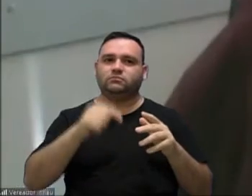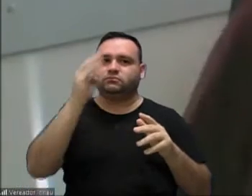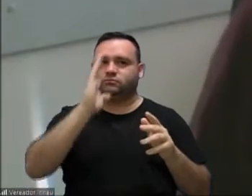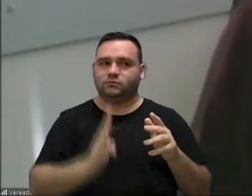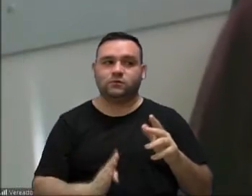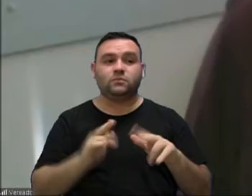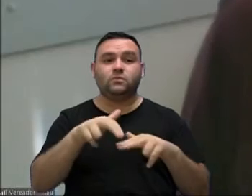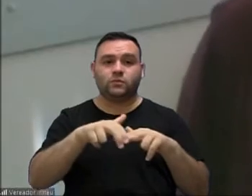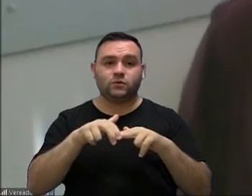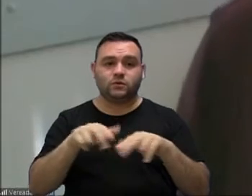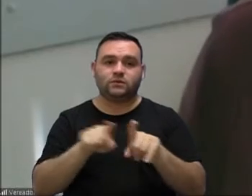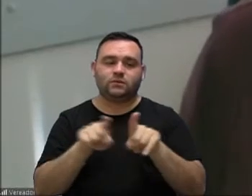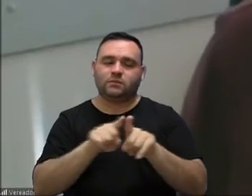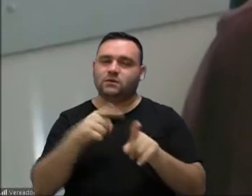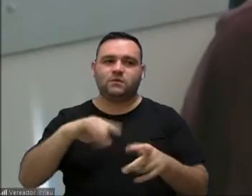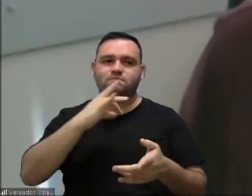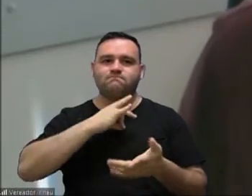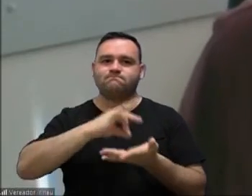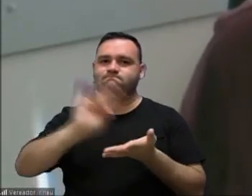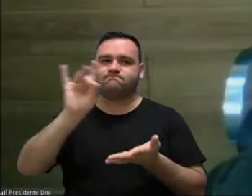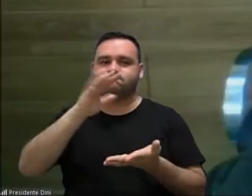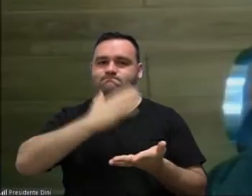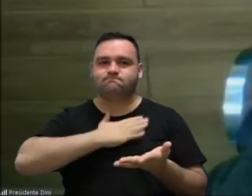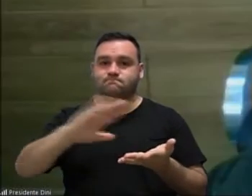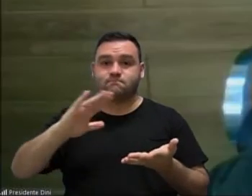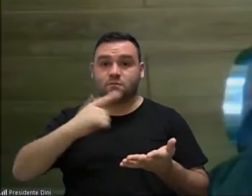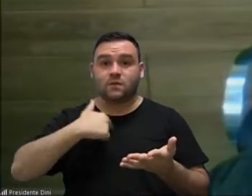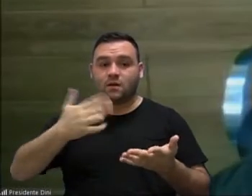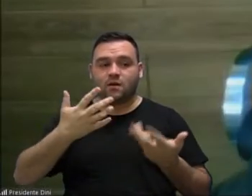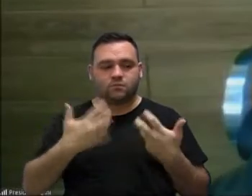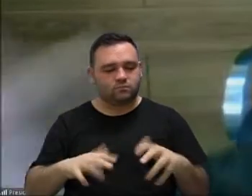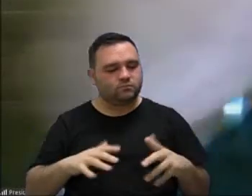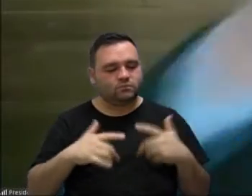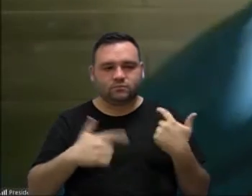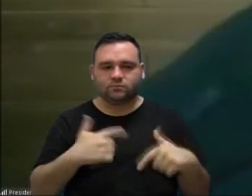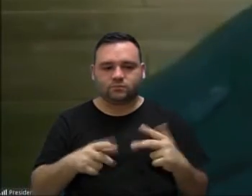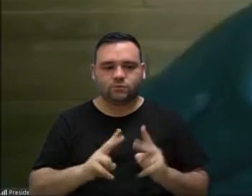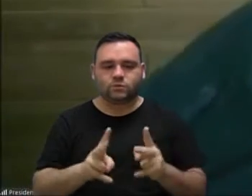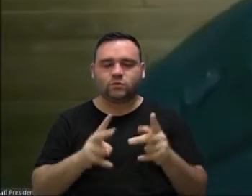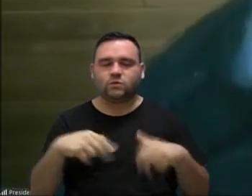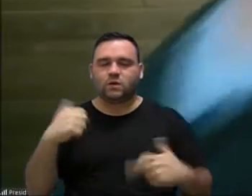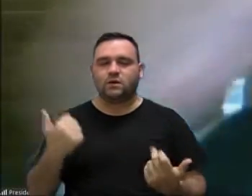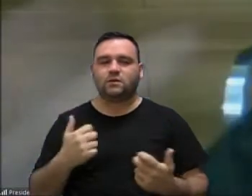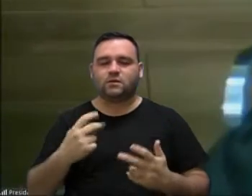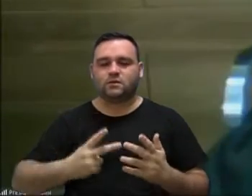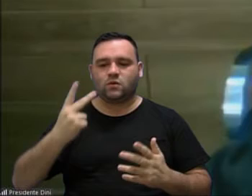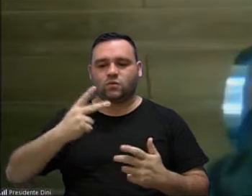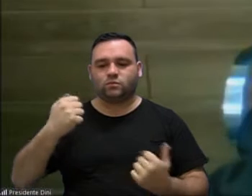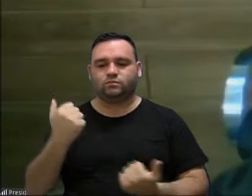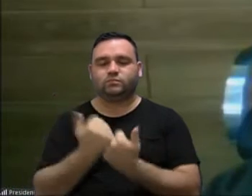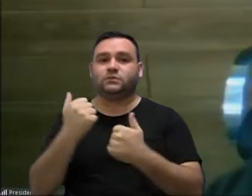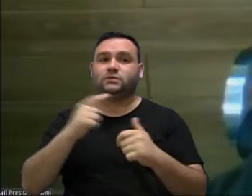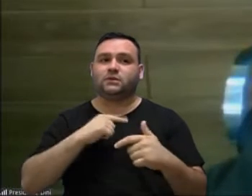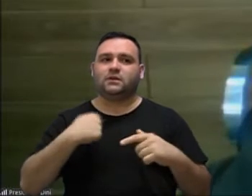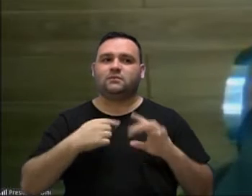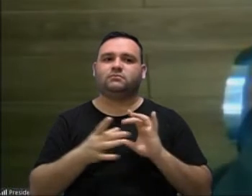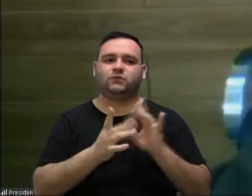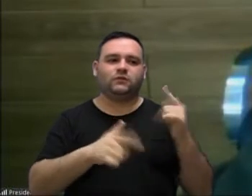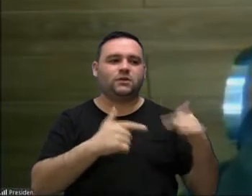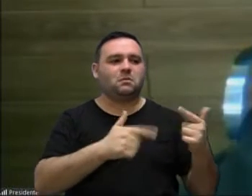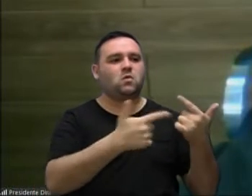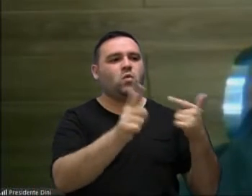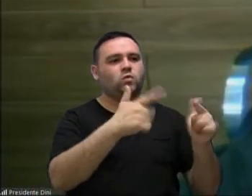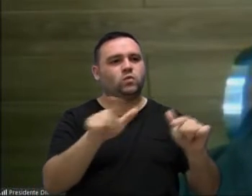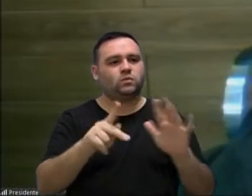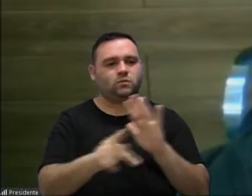Por essa razão, em repúdio à decisão em que nada renuncio à função de segundo vice-presidente da mesa diretora, permanecendo exercício livre das demais funções e